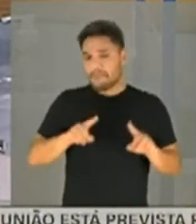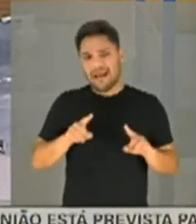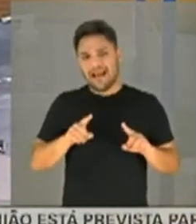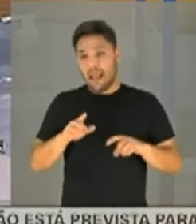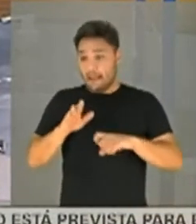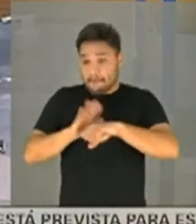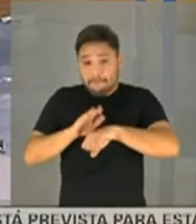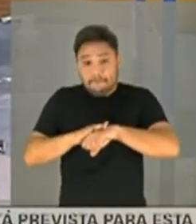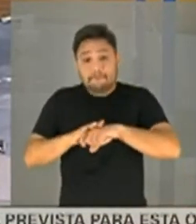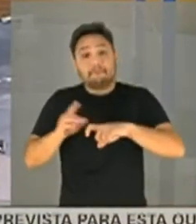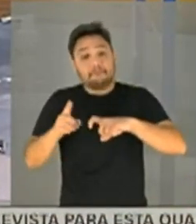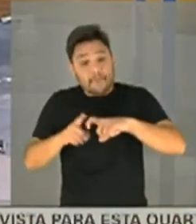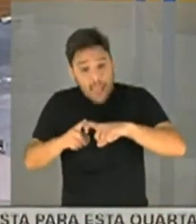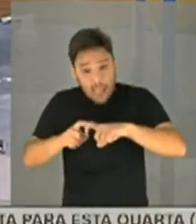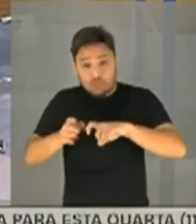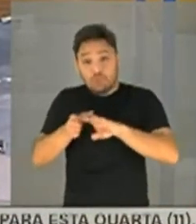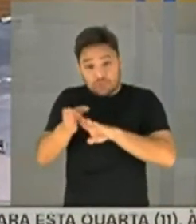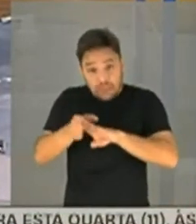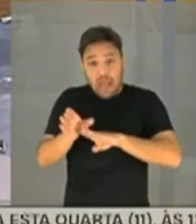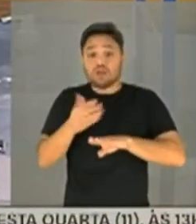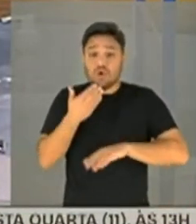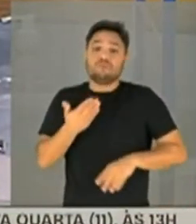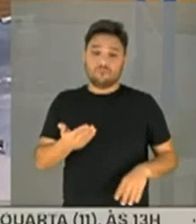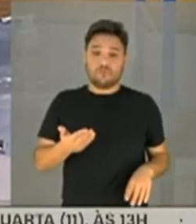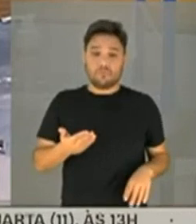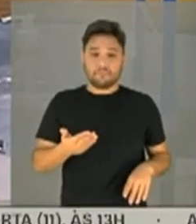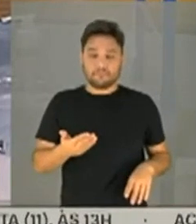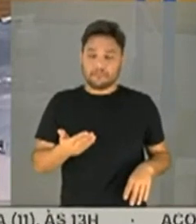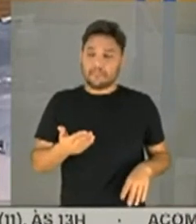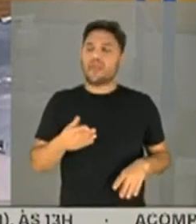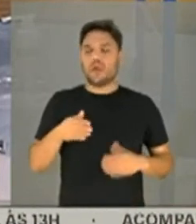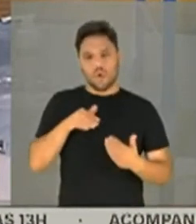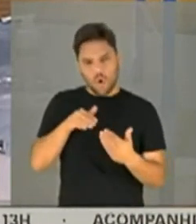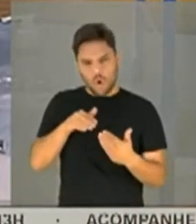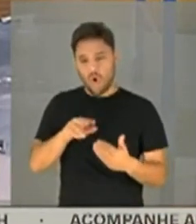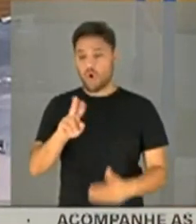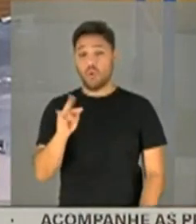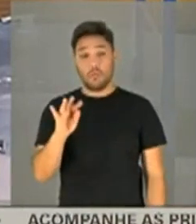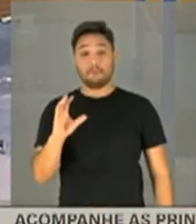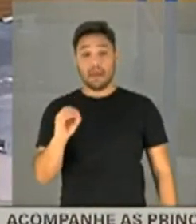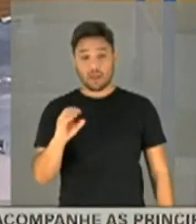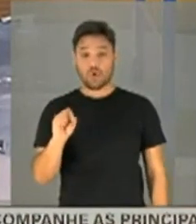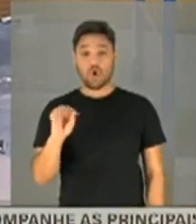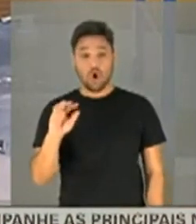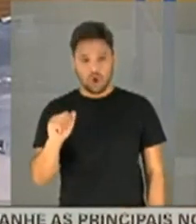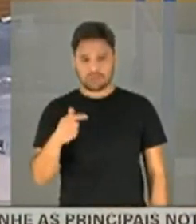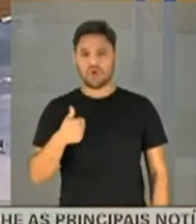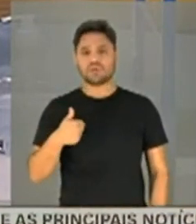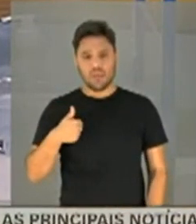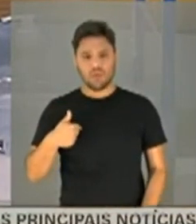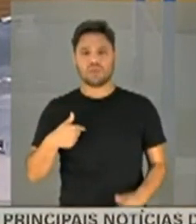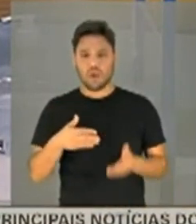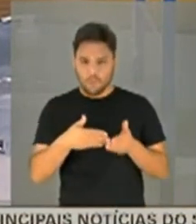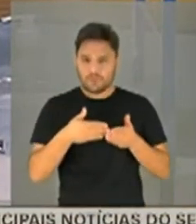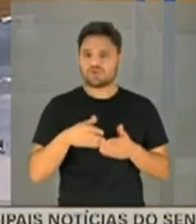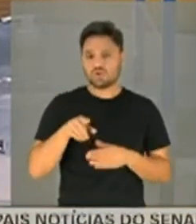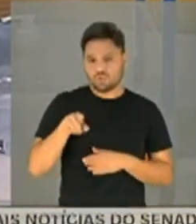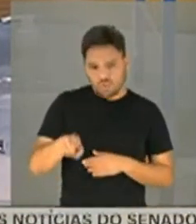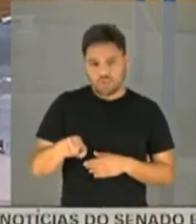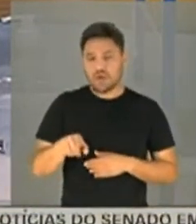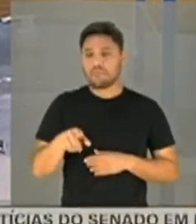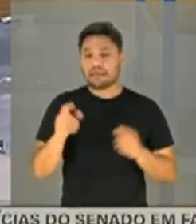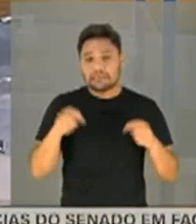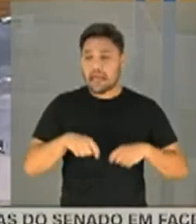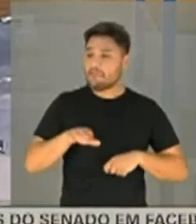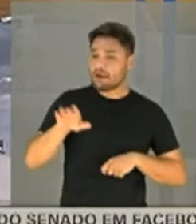ponto, eu concordo com o senador Humberto Costa, eu tenho um requerimento nesse sentido também, para que a gente